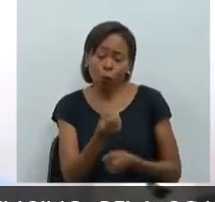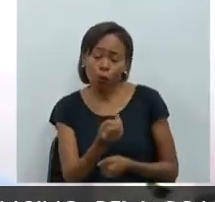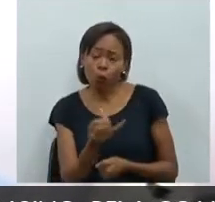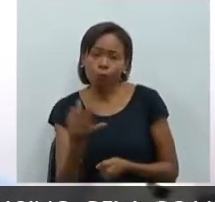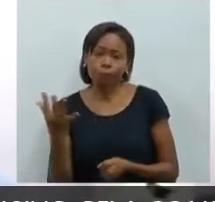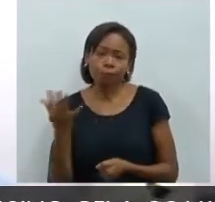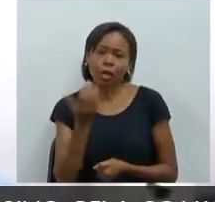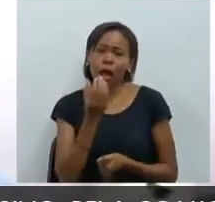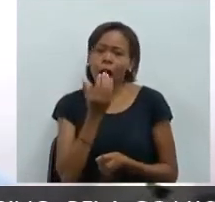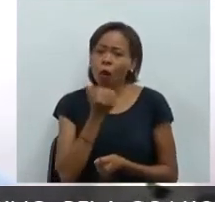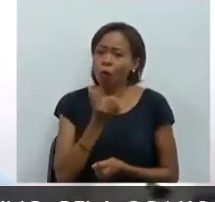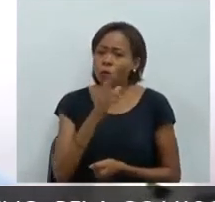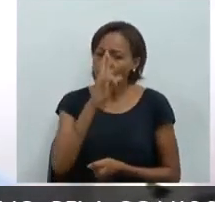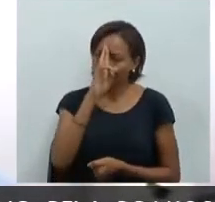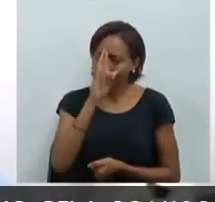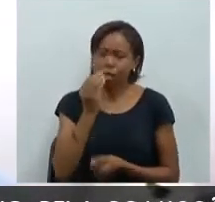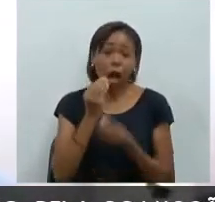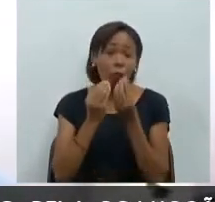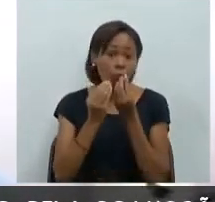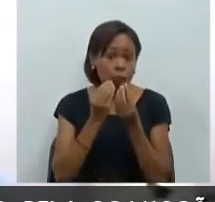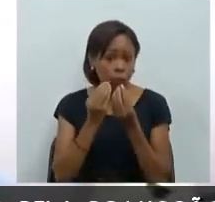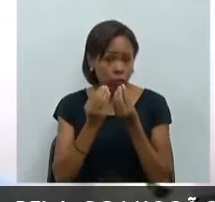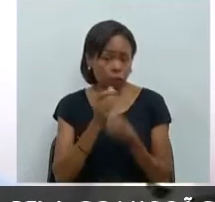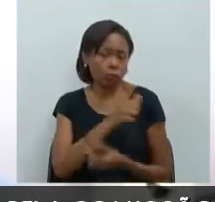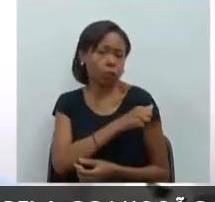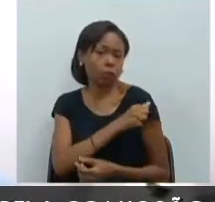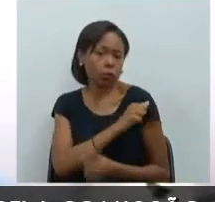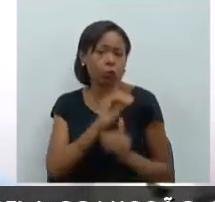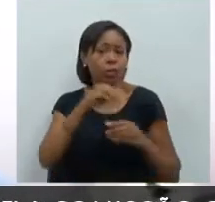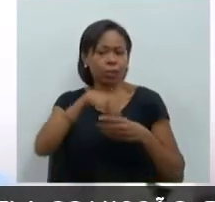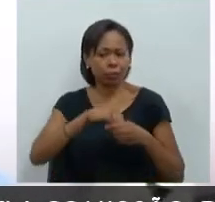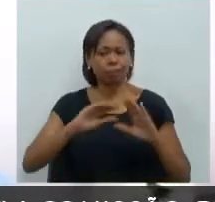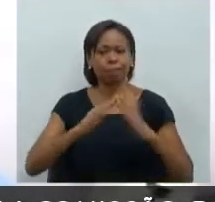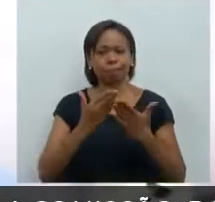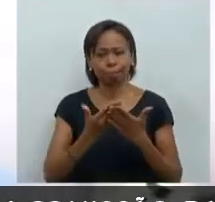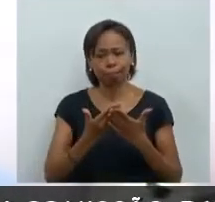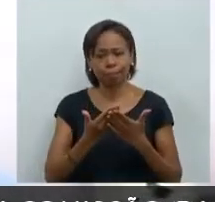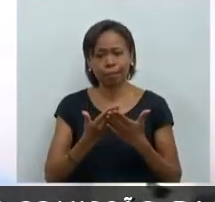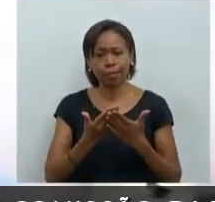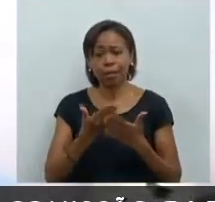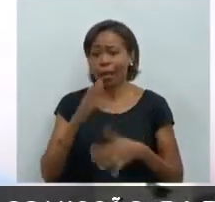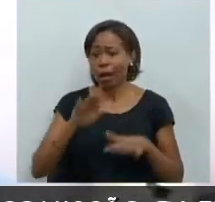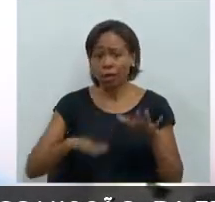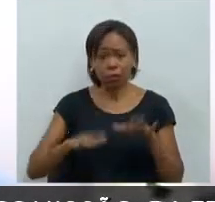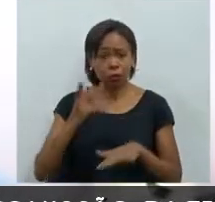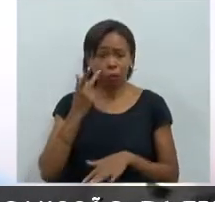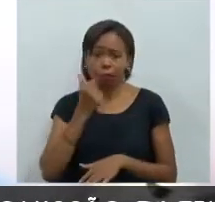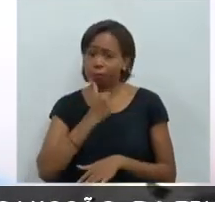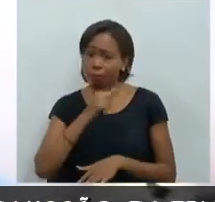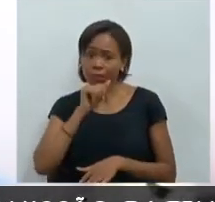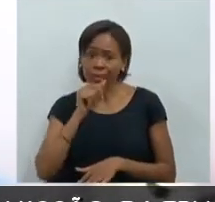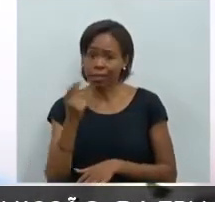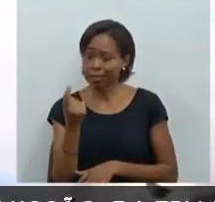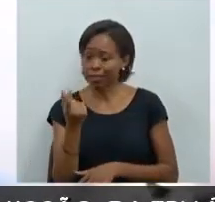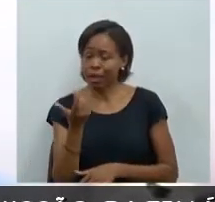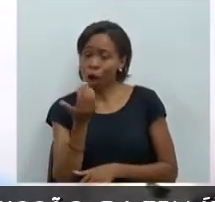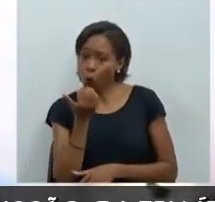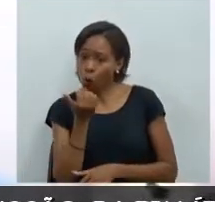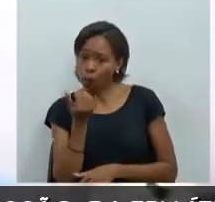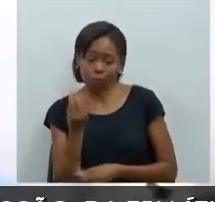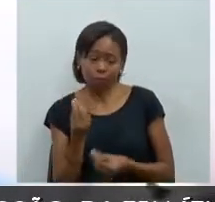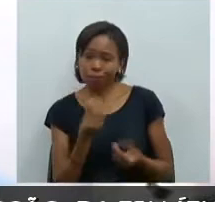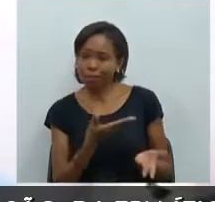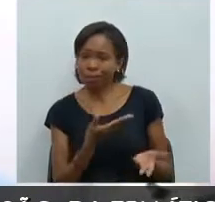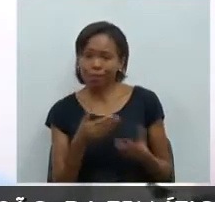aqueles alunos que permanecem dentro da escola, que nem sempre os pais conseguem nem mandar uma marmita, tem alunos muito carentes, para eles poderem ficar